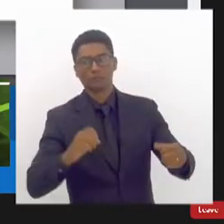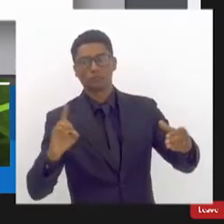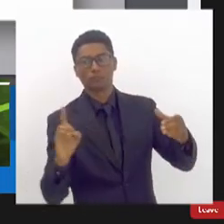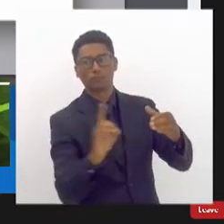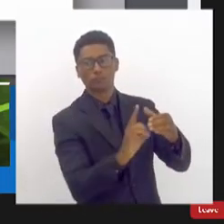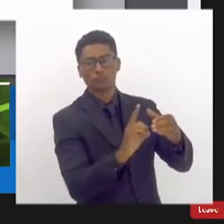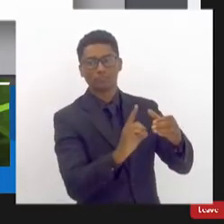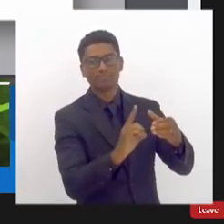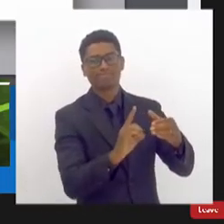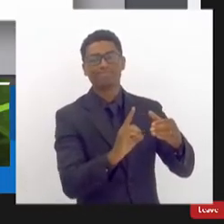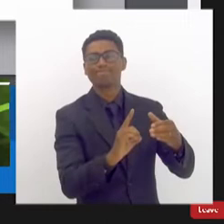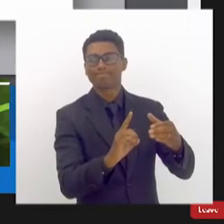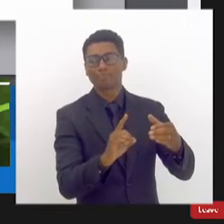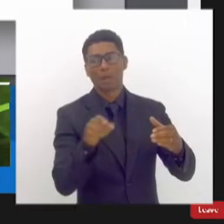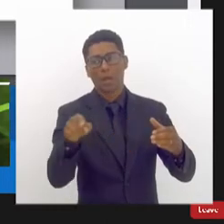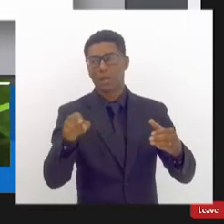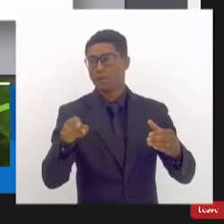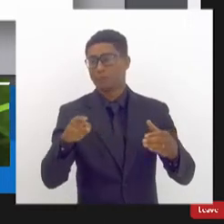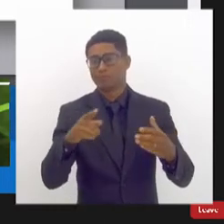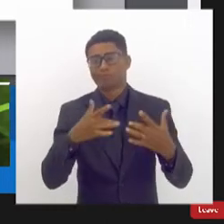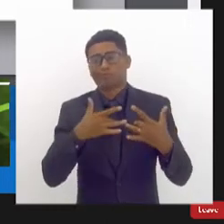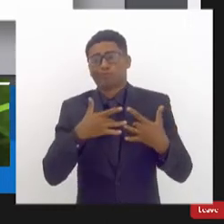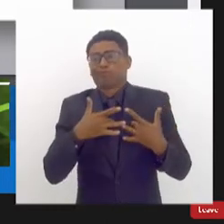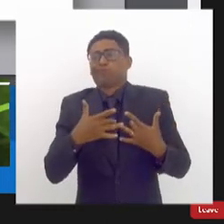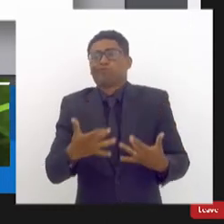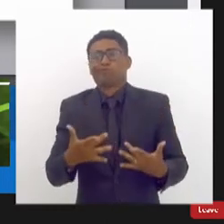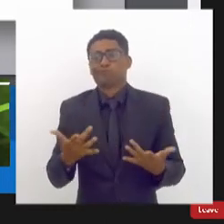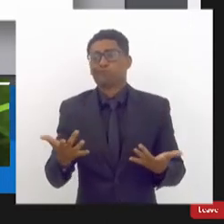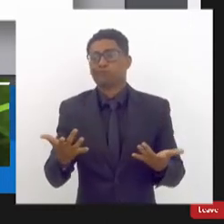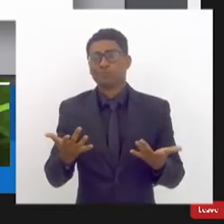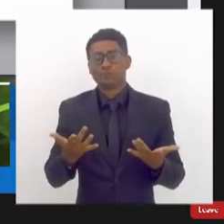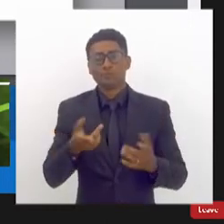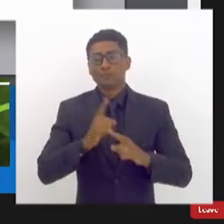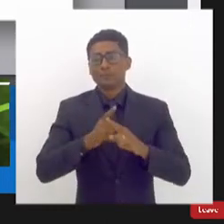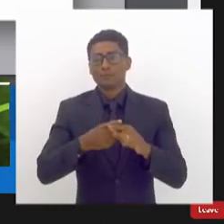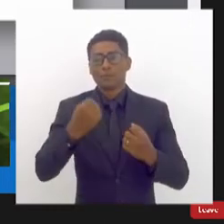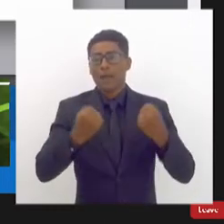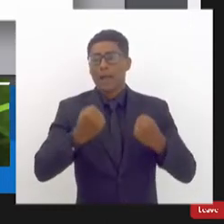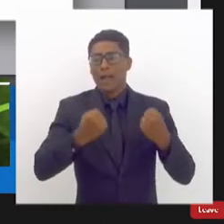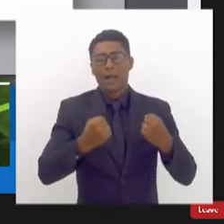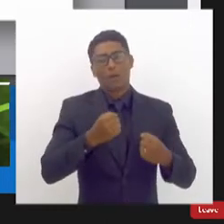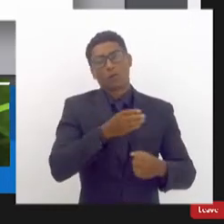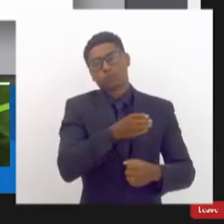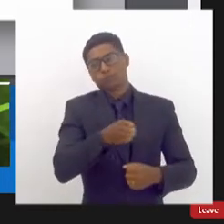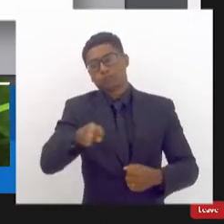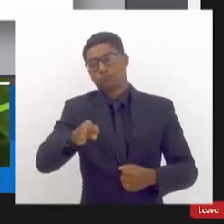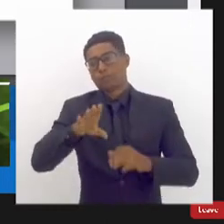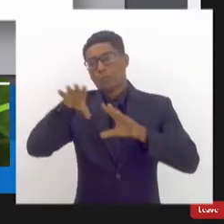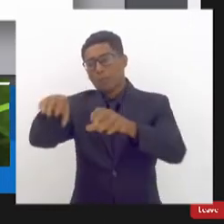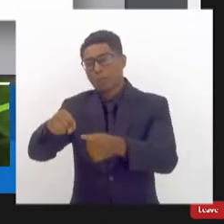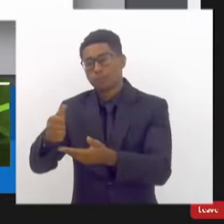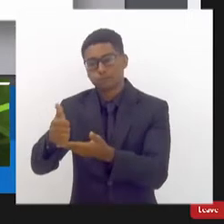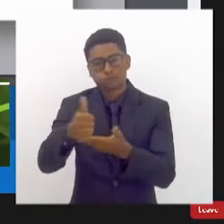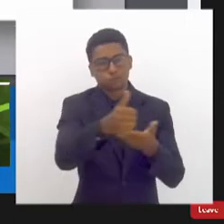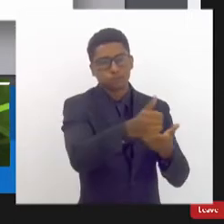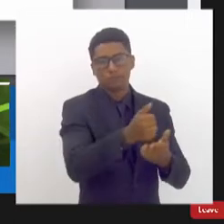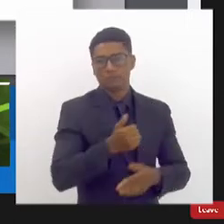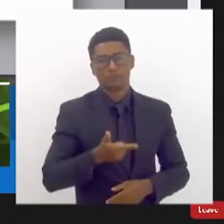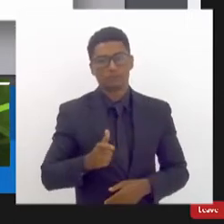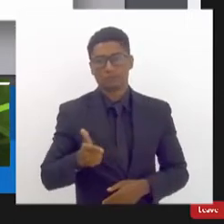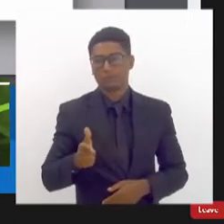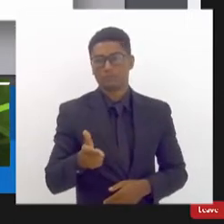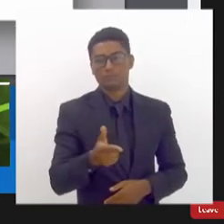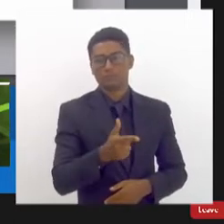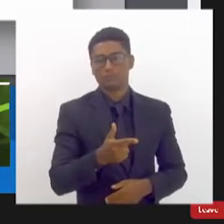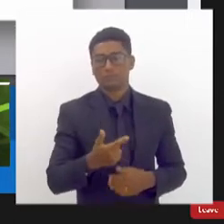porque ele quer. Não tem sequer o carro para levá-lo, não tem o transporte para levá-lo. O que a